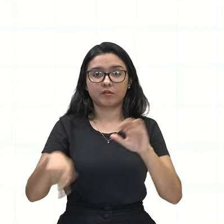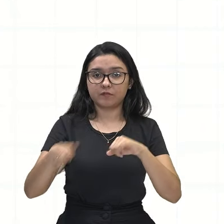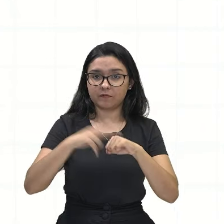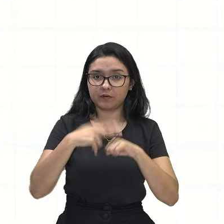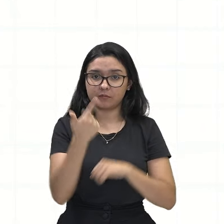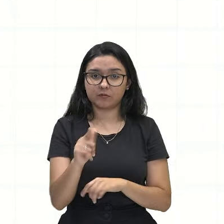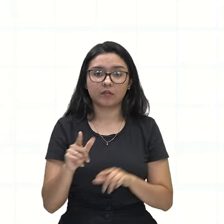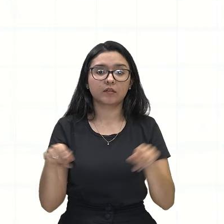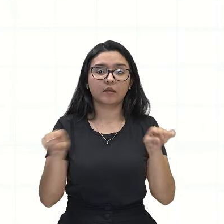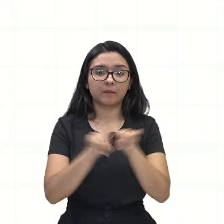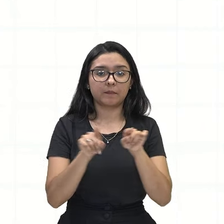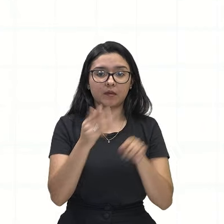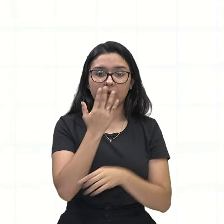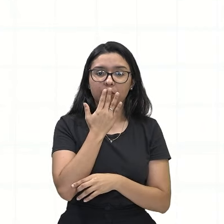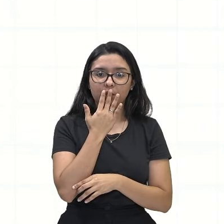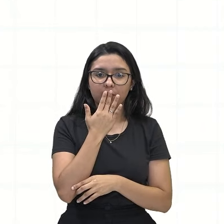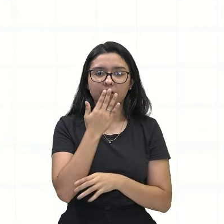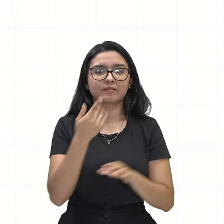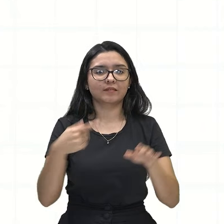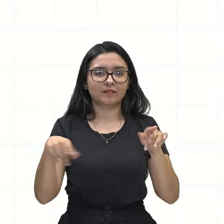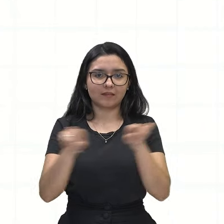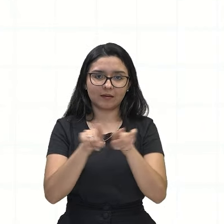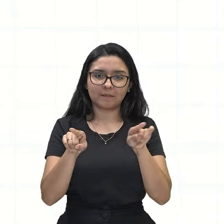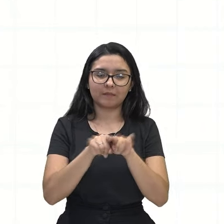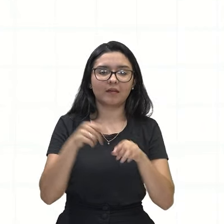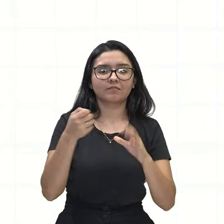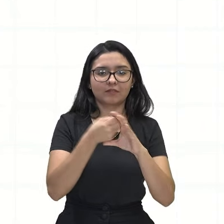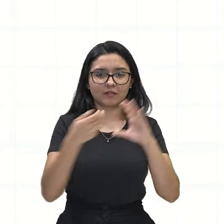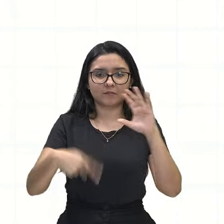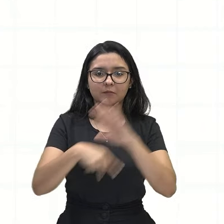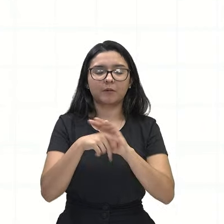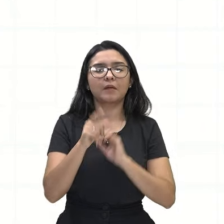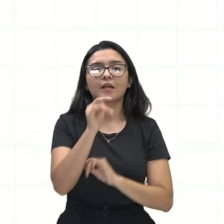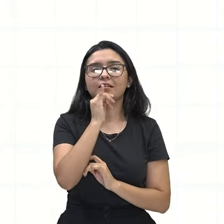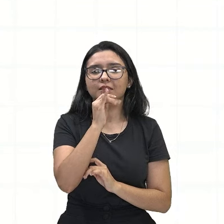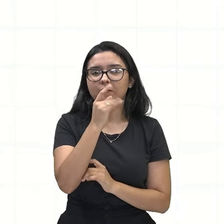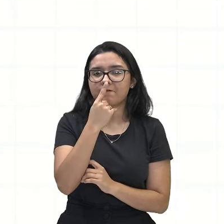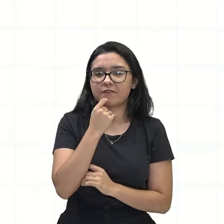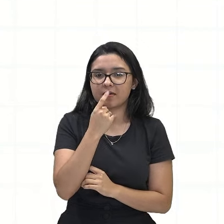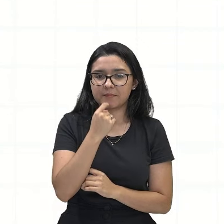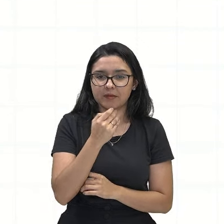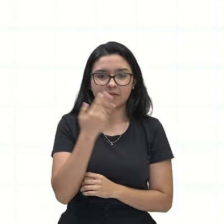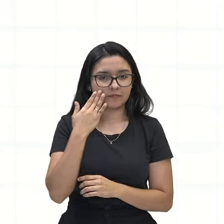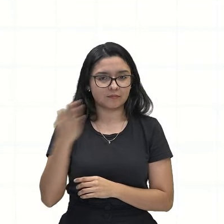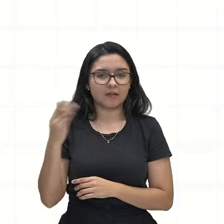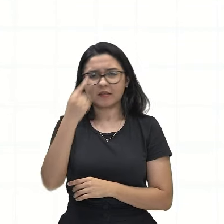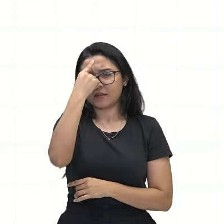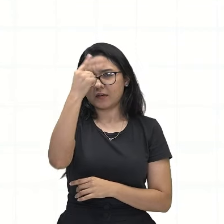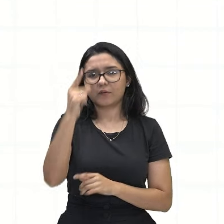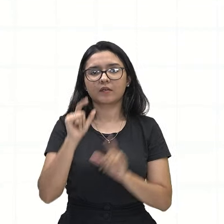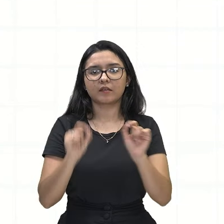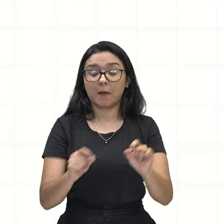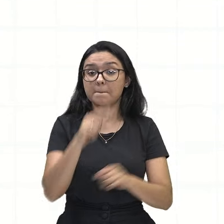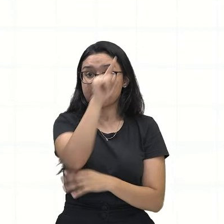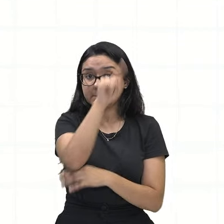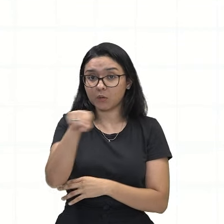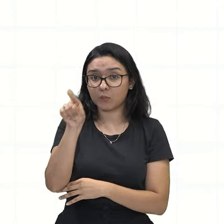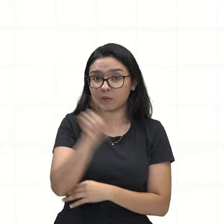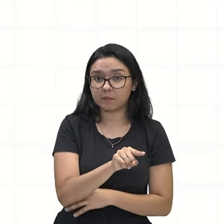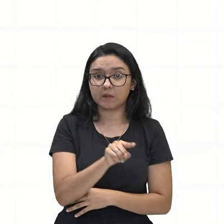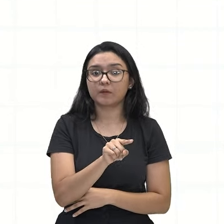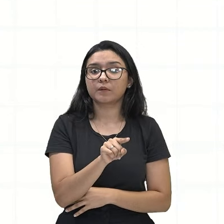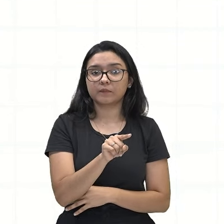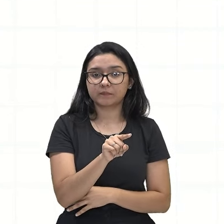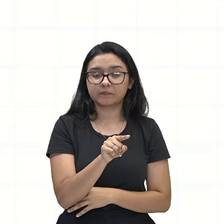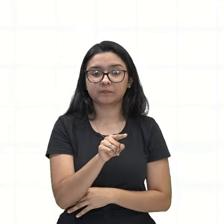as cores são bem características. Olha só como o vermelho, ele vai trazer a ideia da proibição,